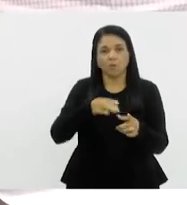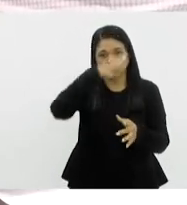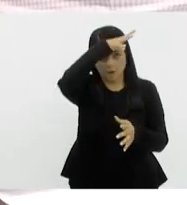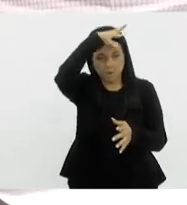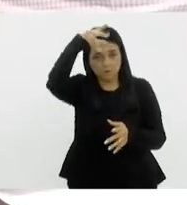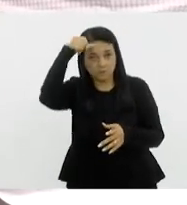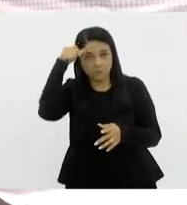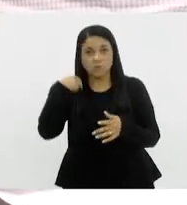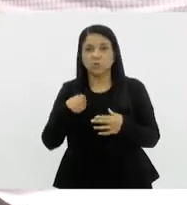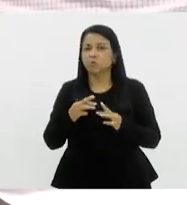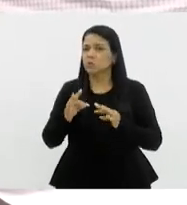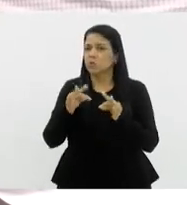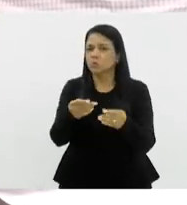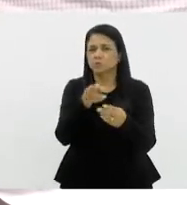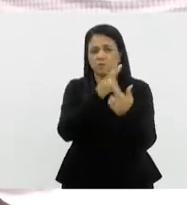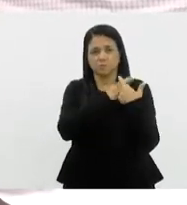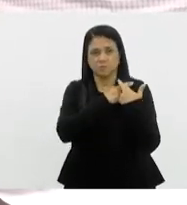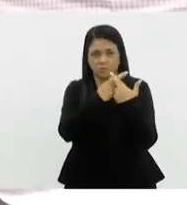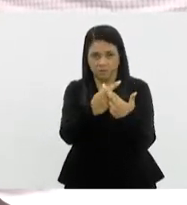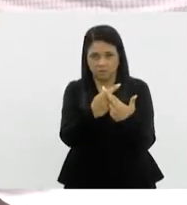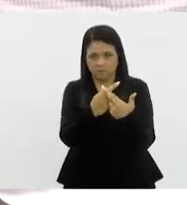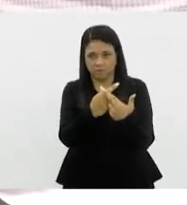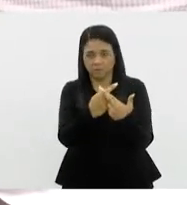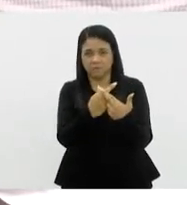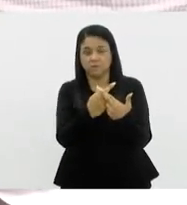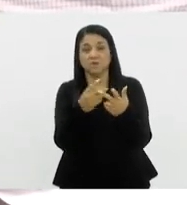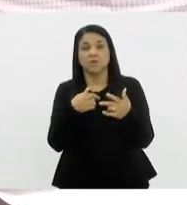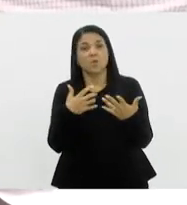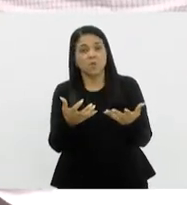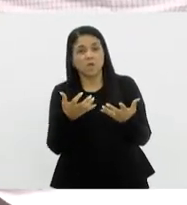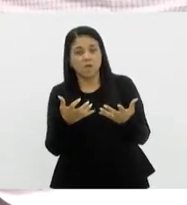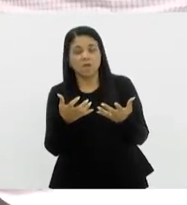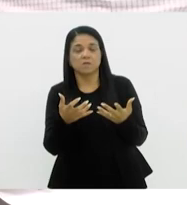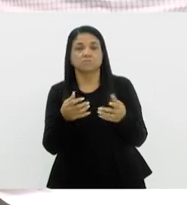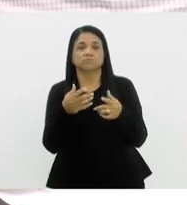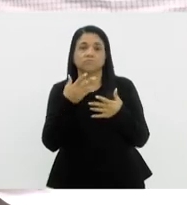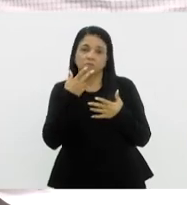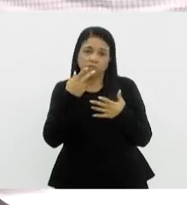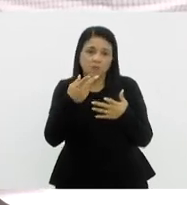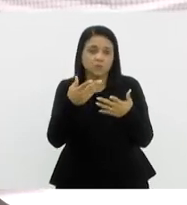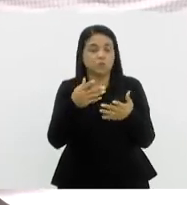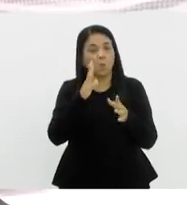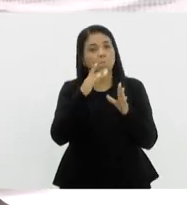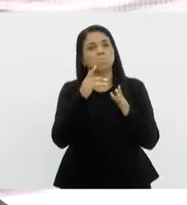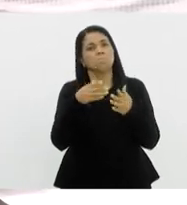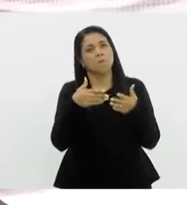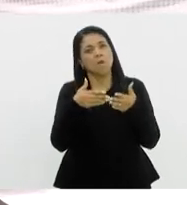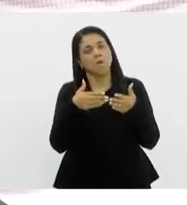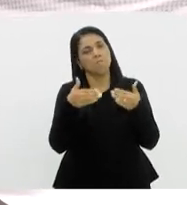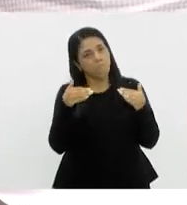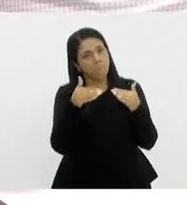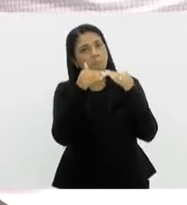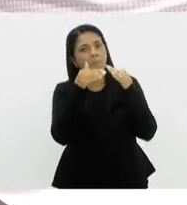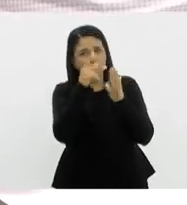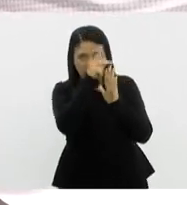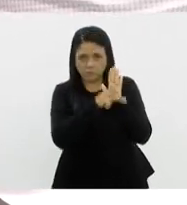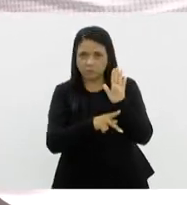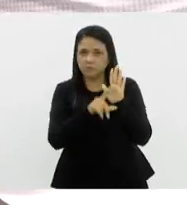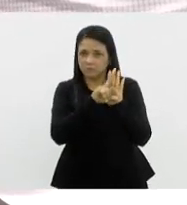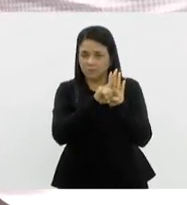somos responsáveis. Na verdade, não é bem assim. Então, eu queria dizer que eu sou favorável ao projeto e também,